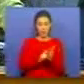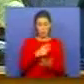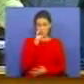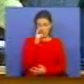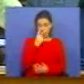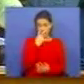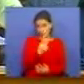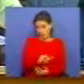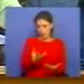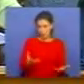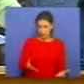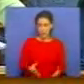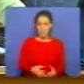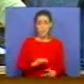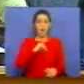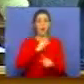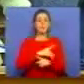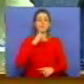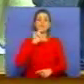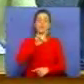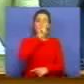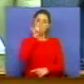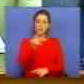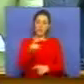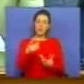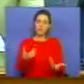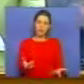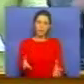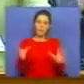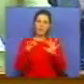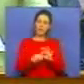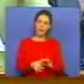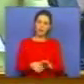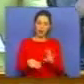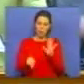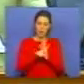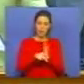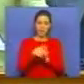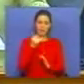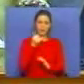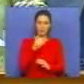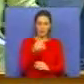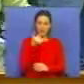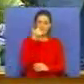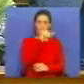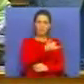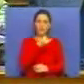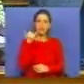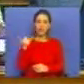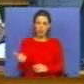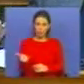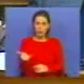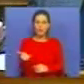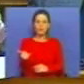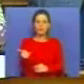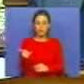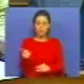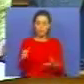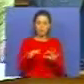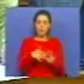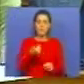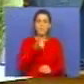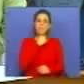de vista. Outra questão que se nos coloca tem a ver com o artigo 20 e o artigo 22 e que tem a ver com